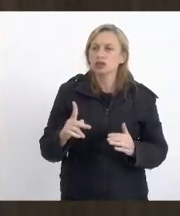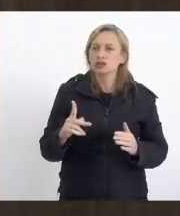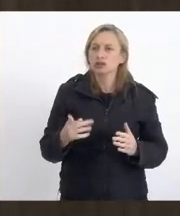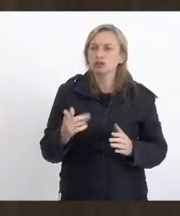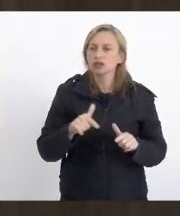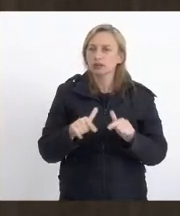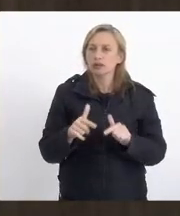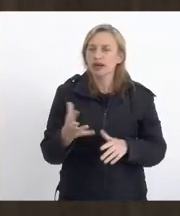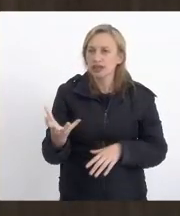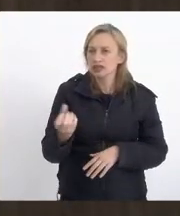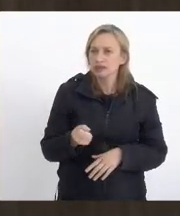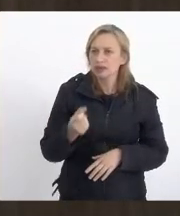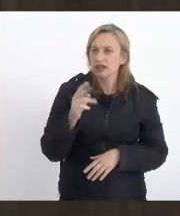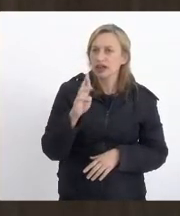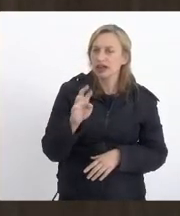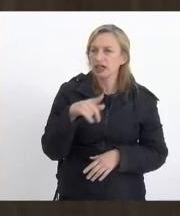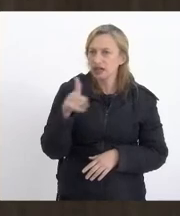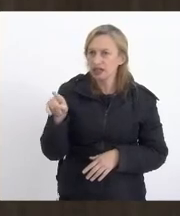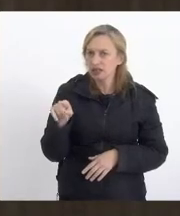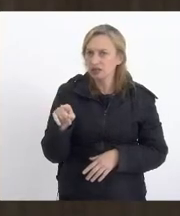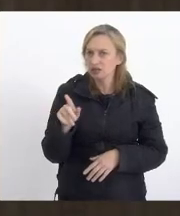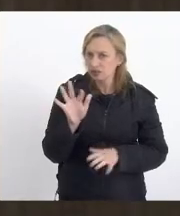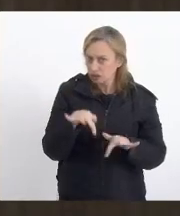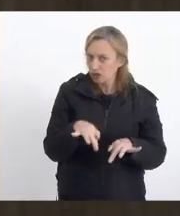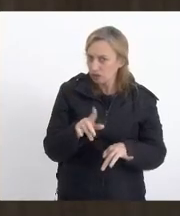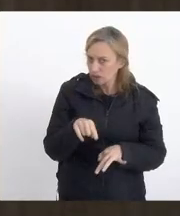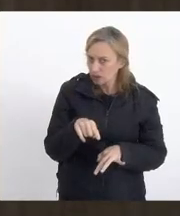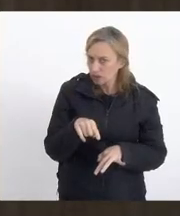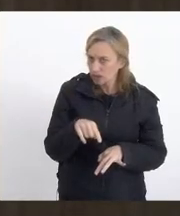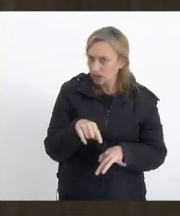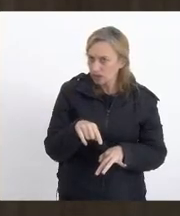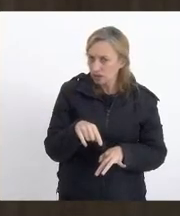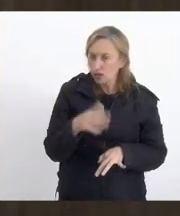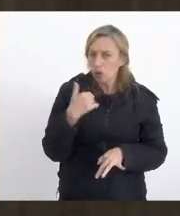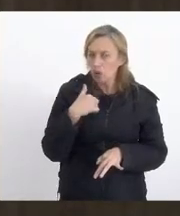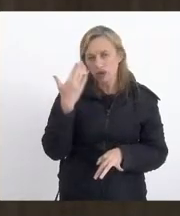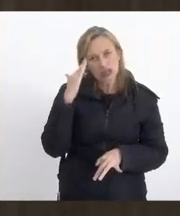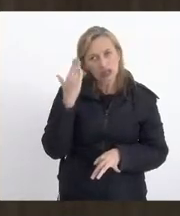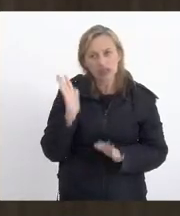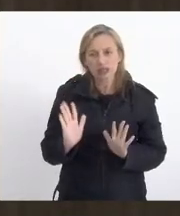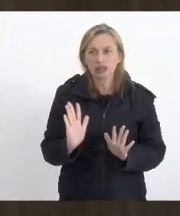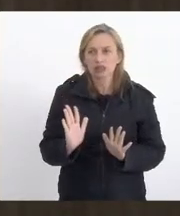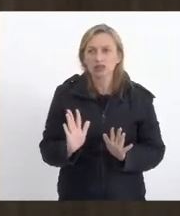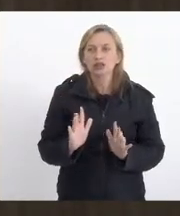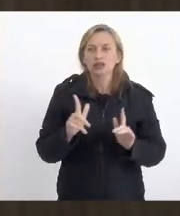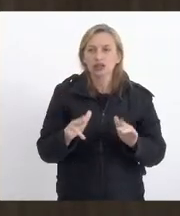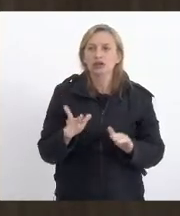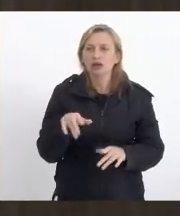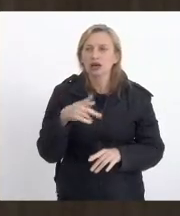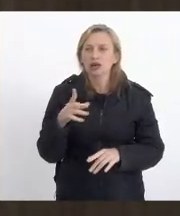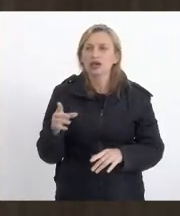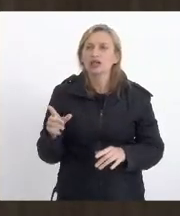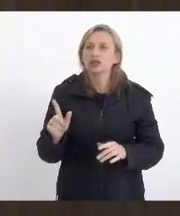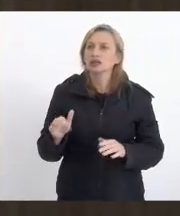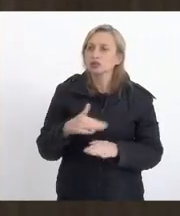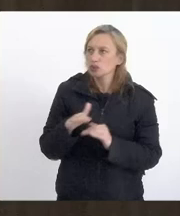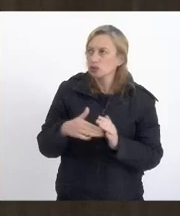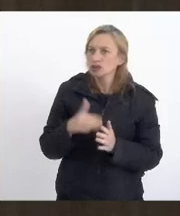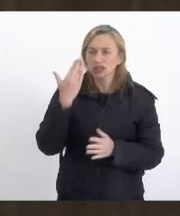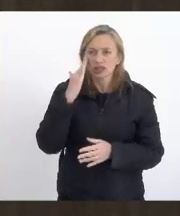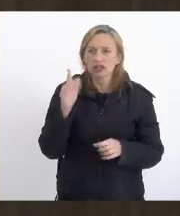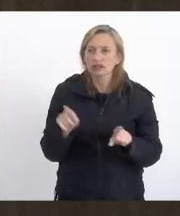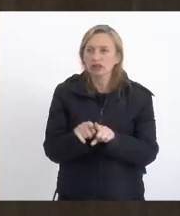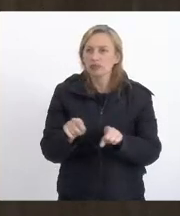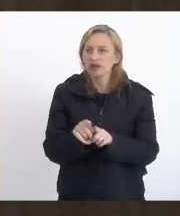receber a GRAM. Ao final, pelo menos foi isso que eu entendi. Assim como a grande maioria entendeu isso aí e veio falar